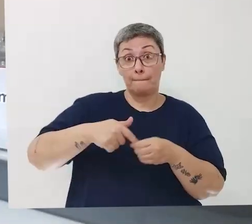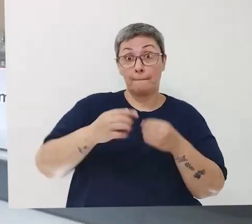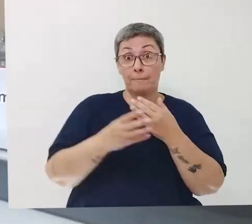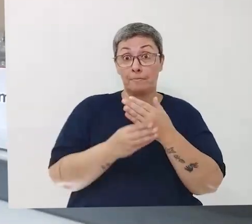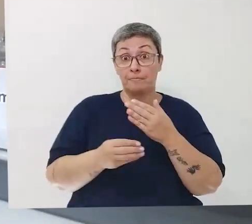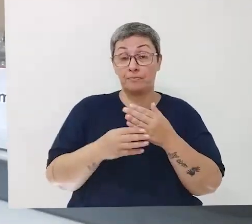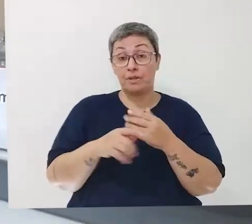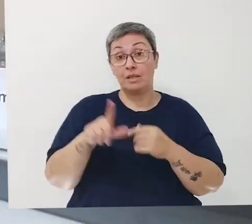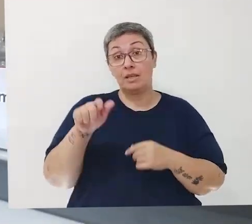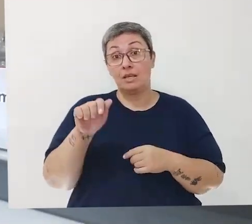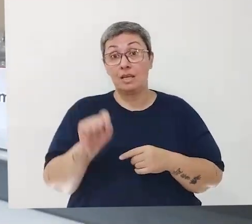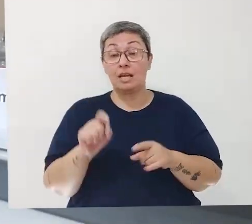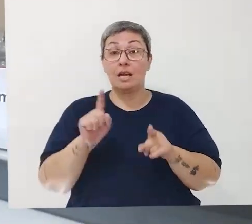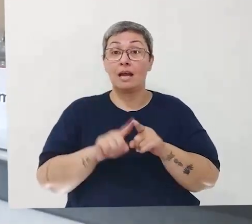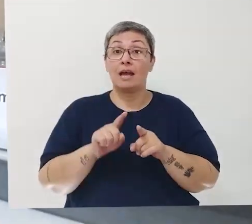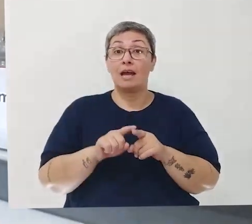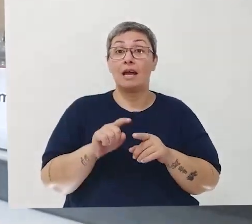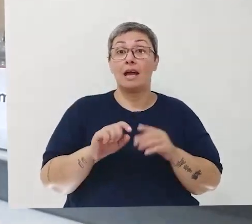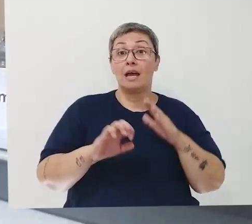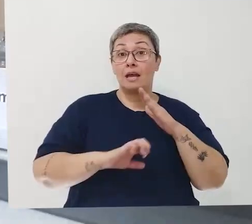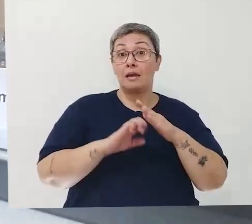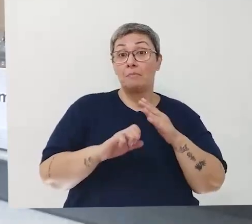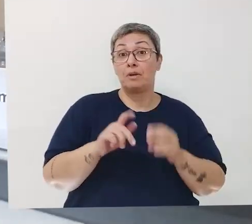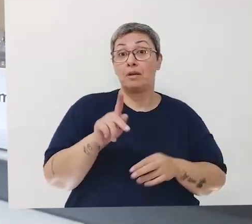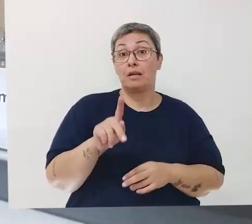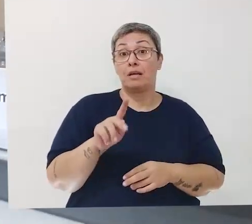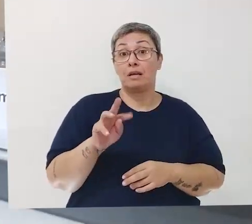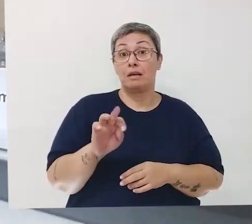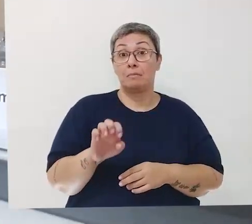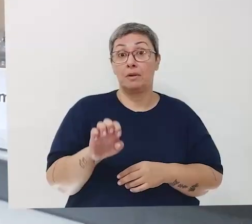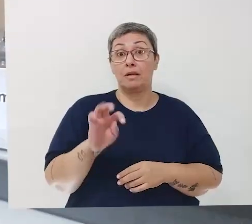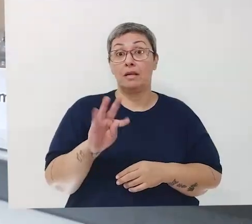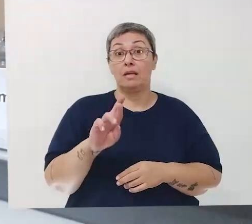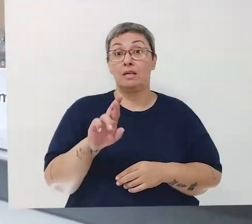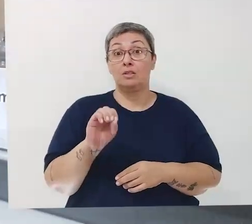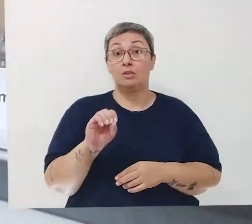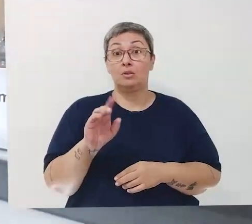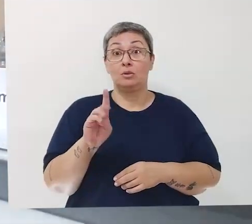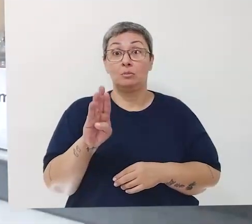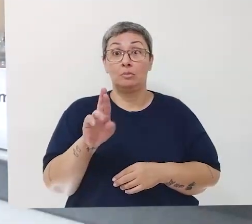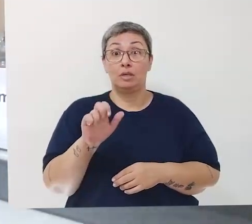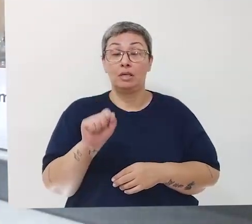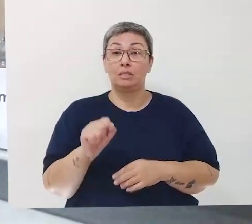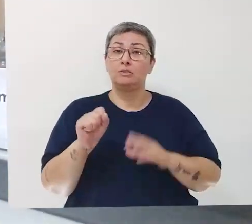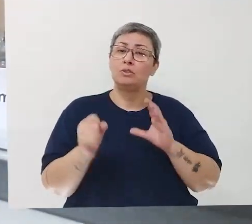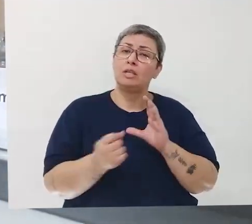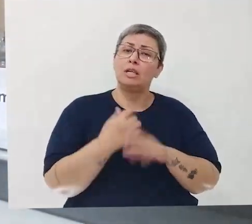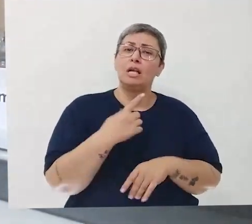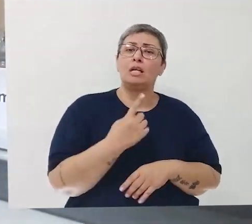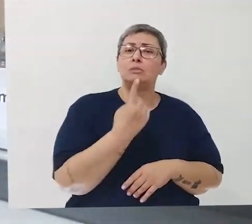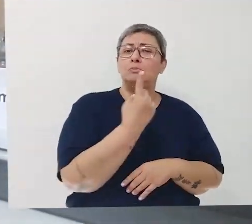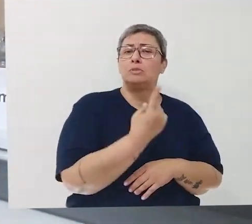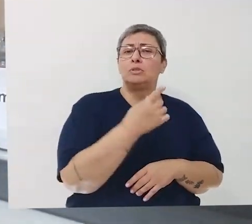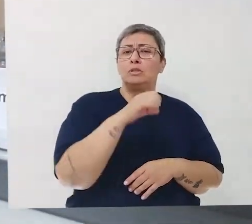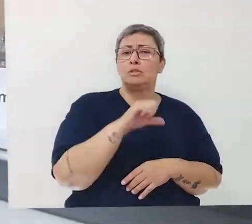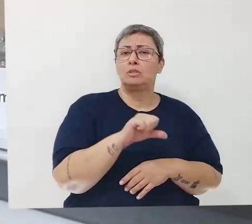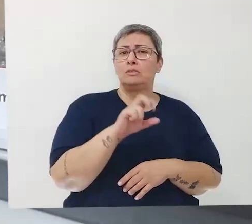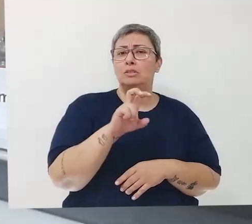natural é a Petrobras. Já ouviu falar? Essa empresa ela foi criada lá em